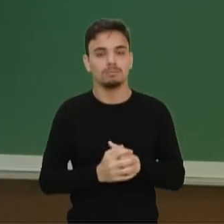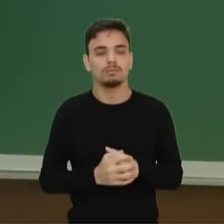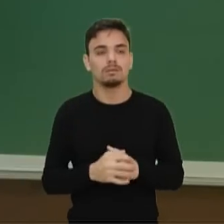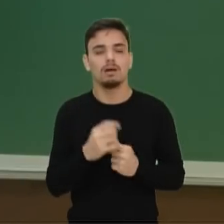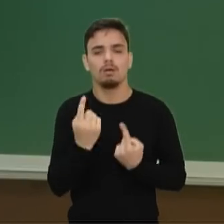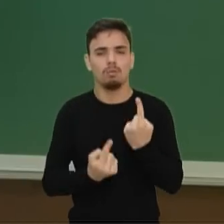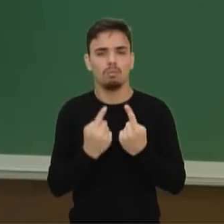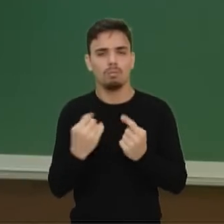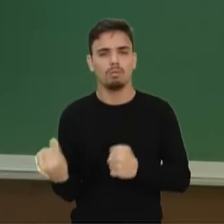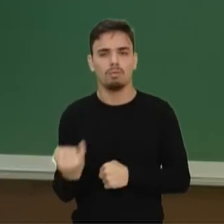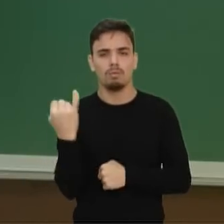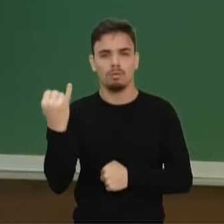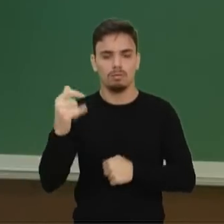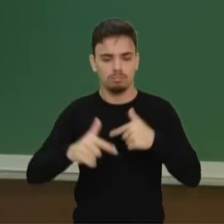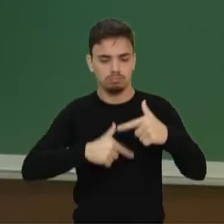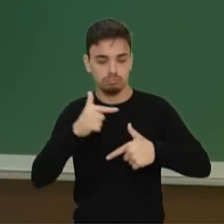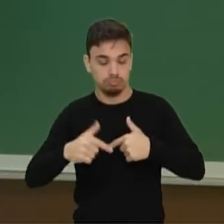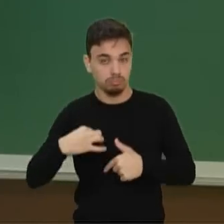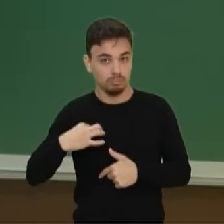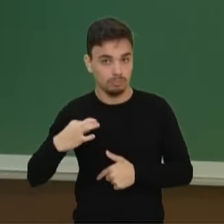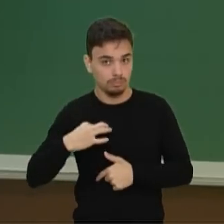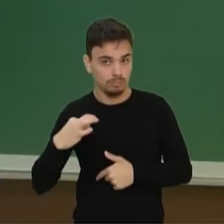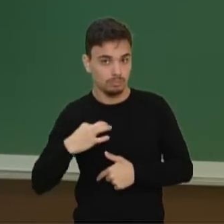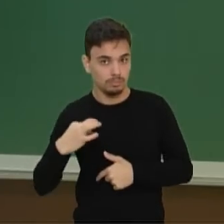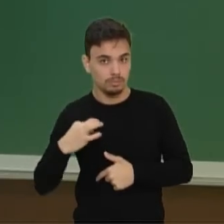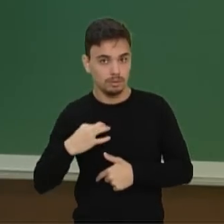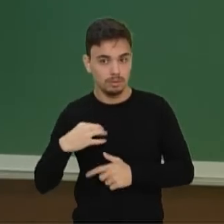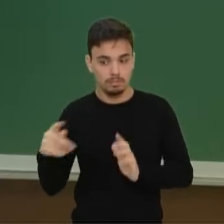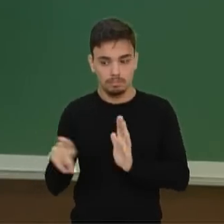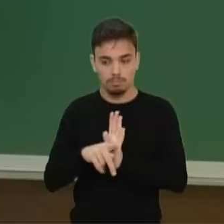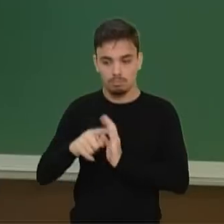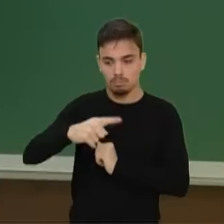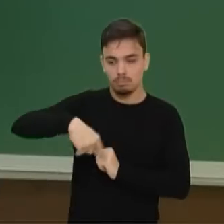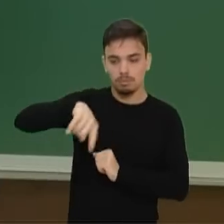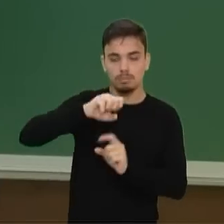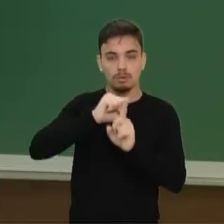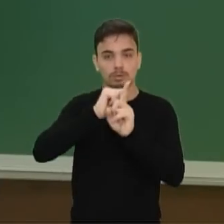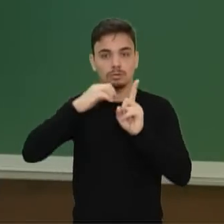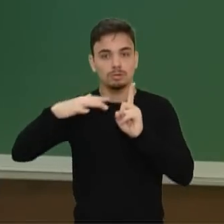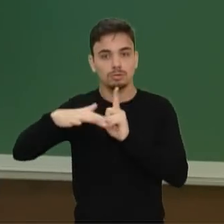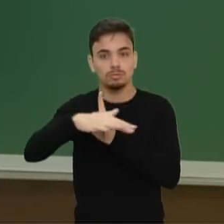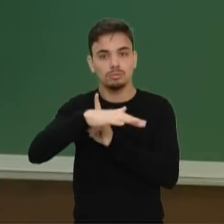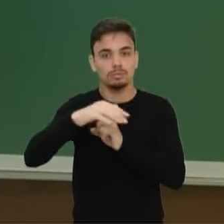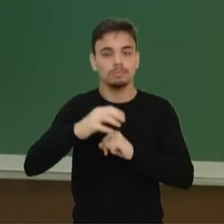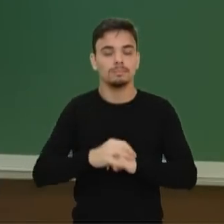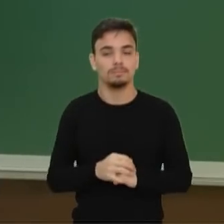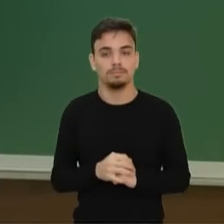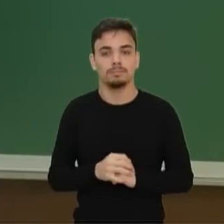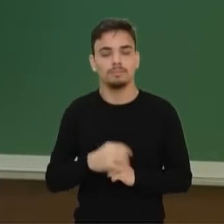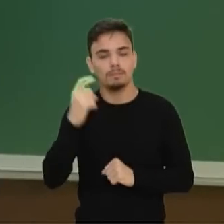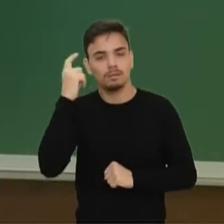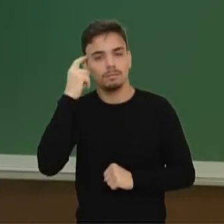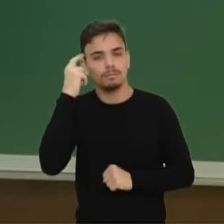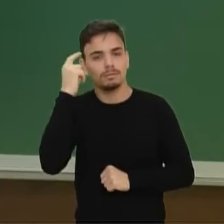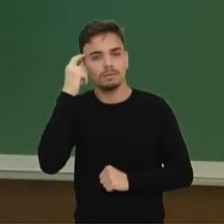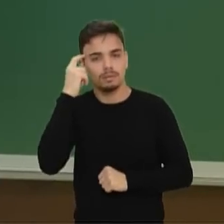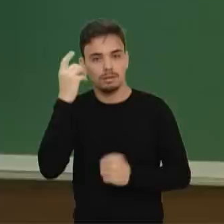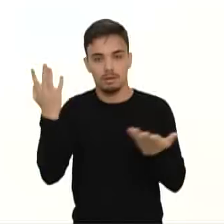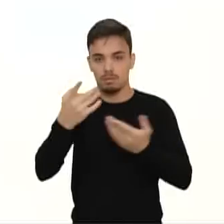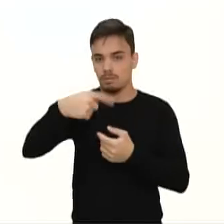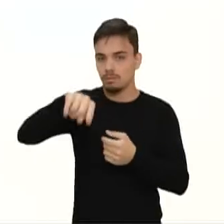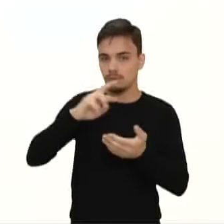a importância do trabalho voluntário para a sociedade? Estão pensando lá. Agora com